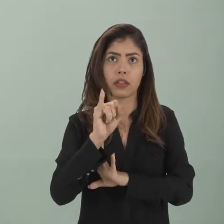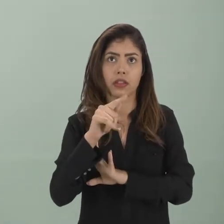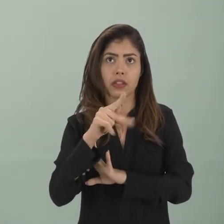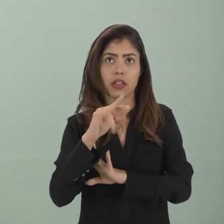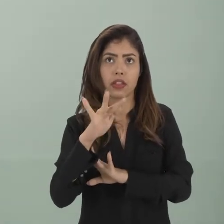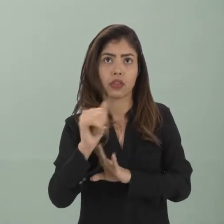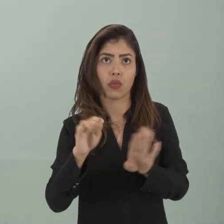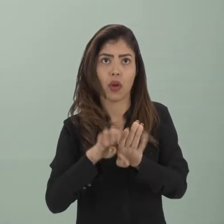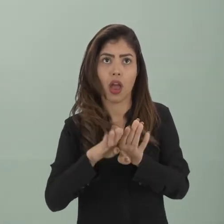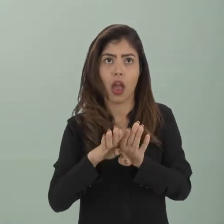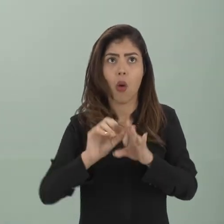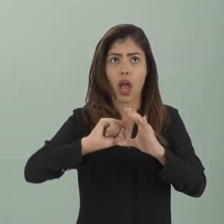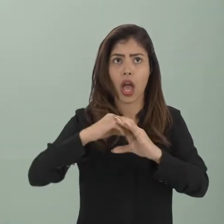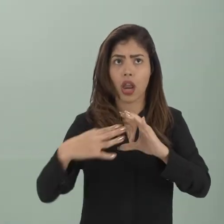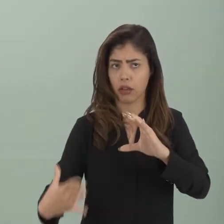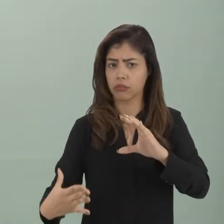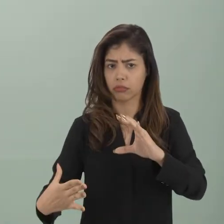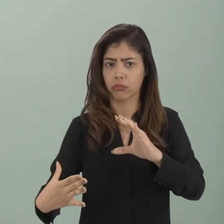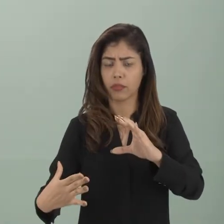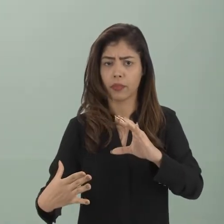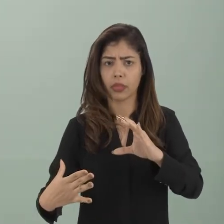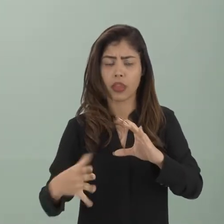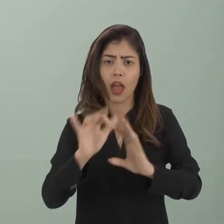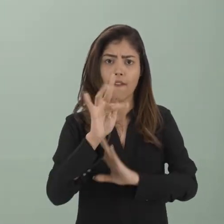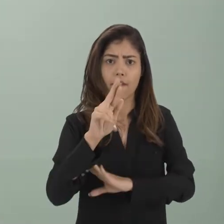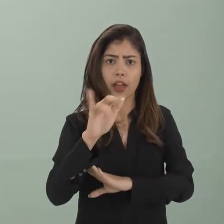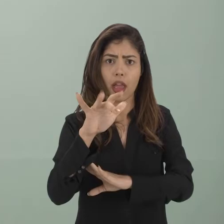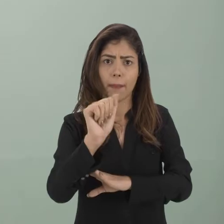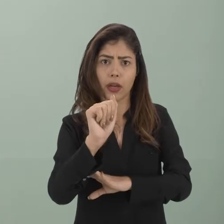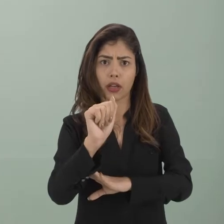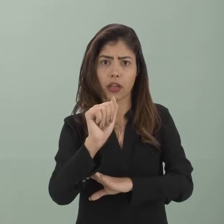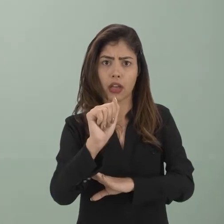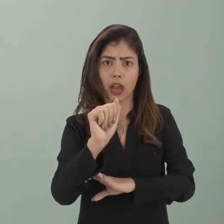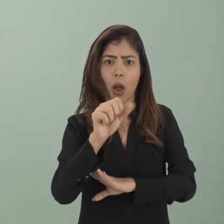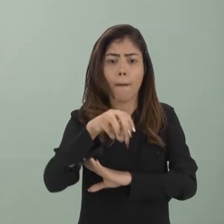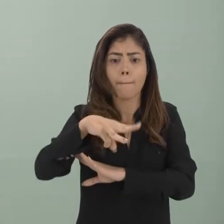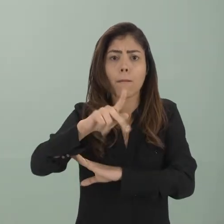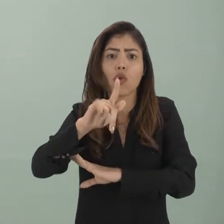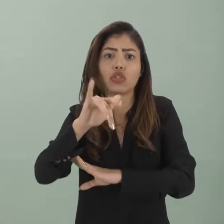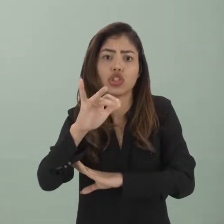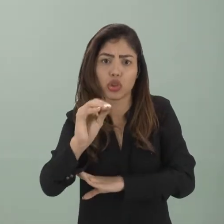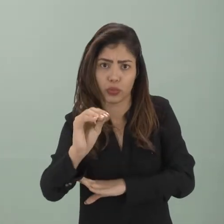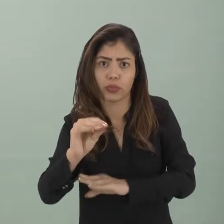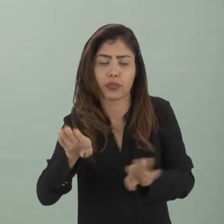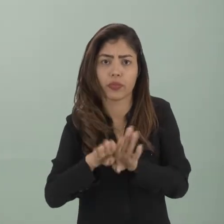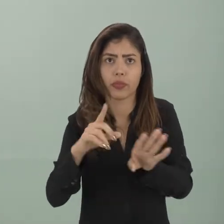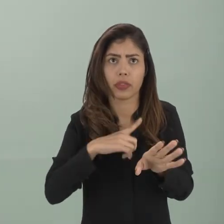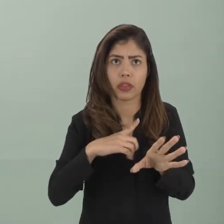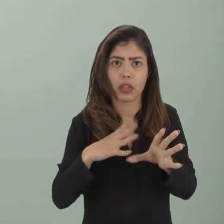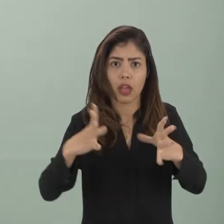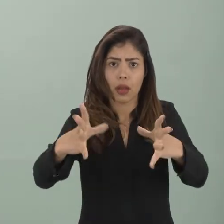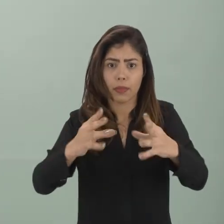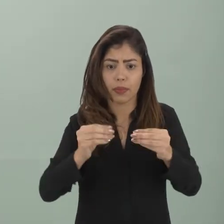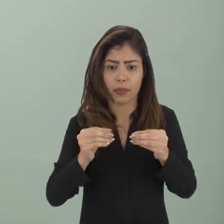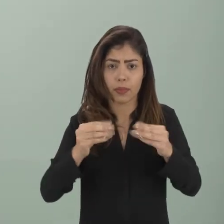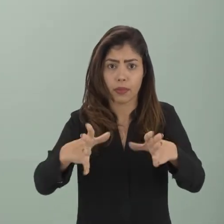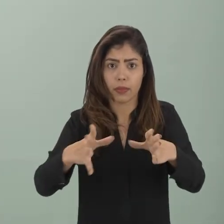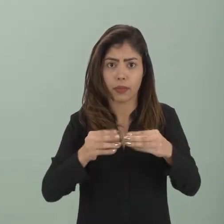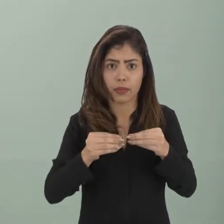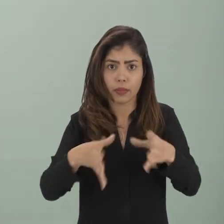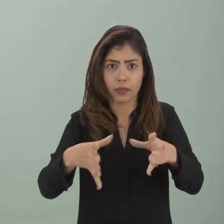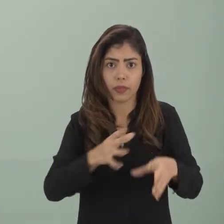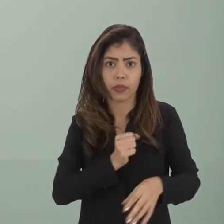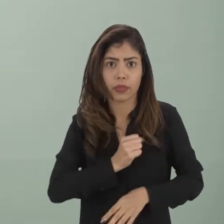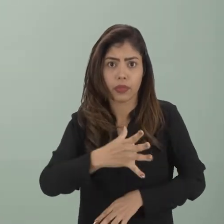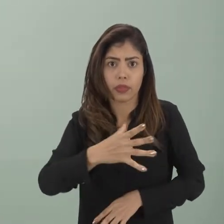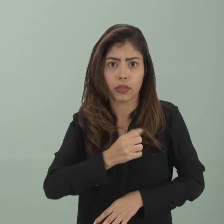esse? Exatamente um caráter das fibras musculares de serem multinucleadas. E ele se contrai